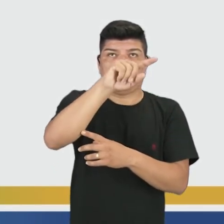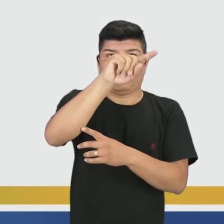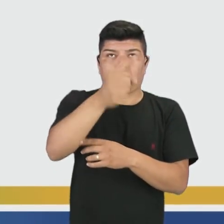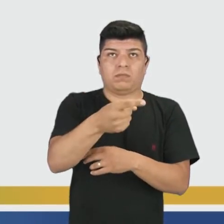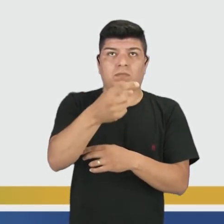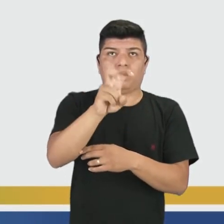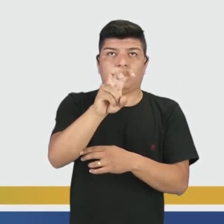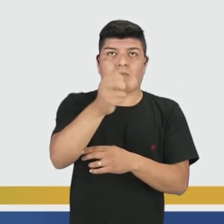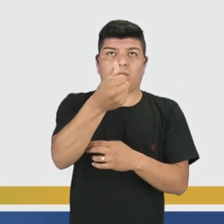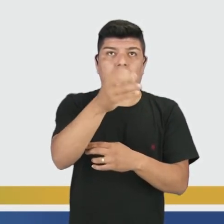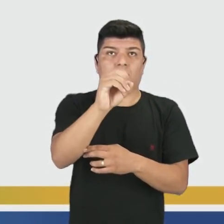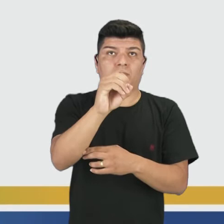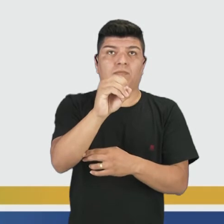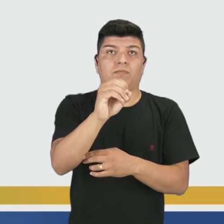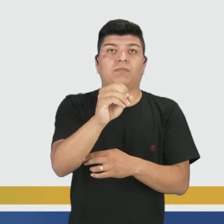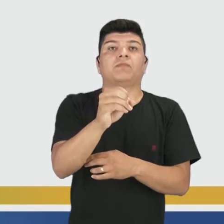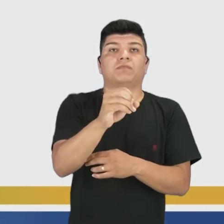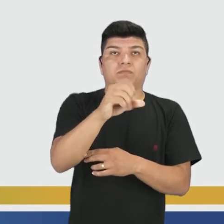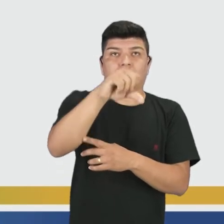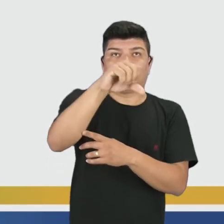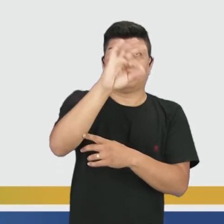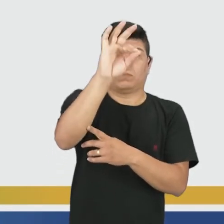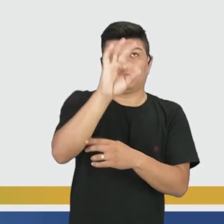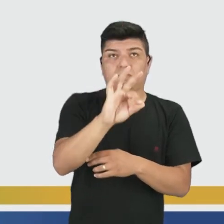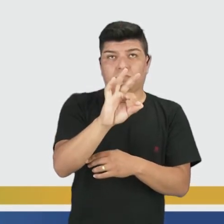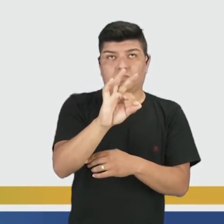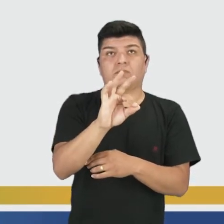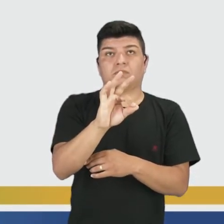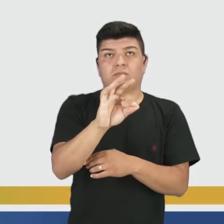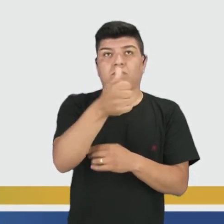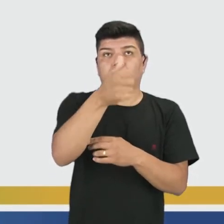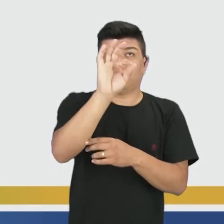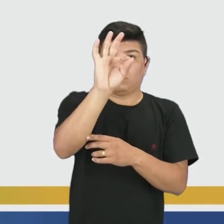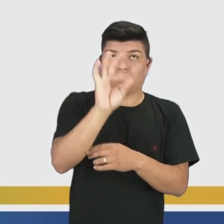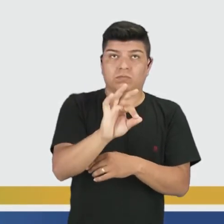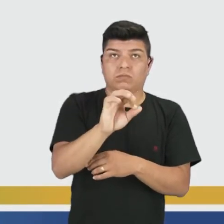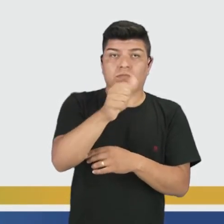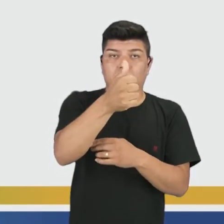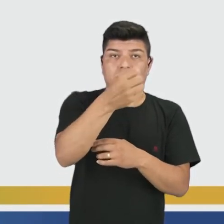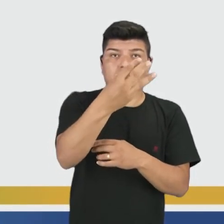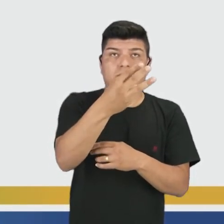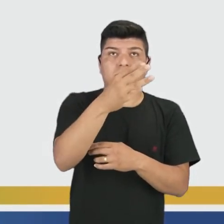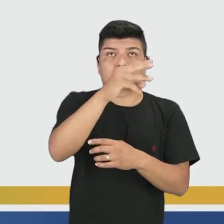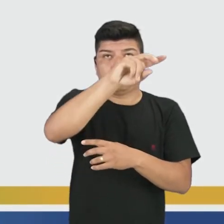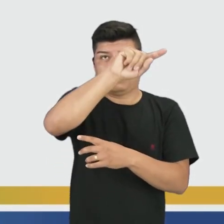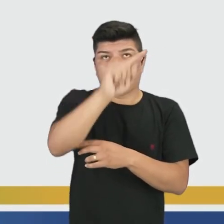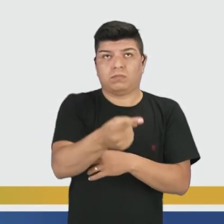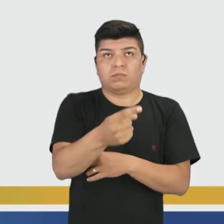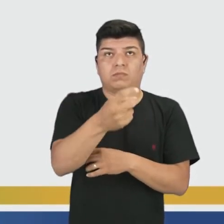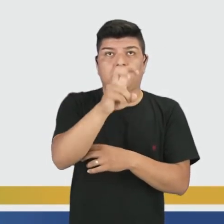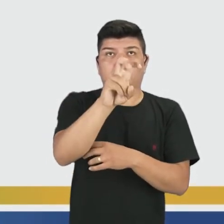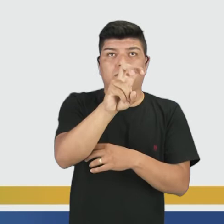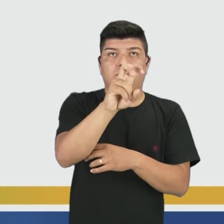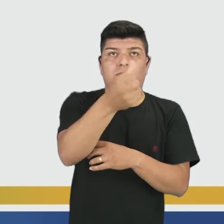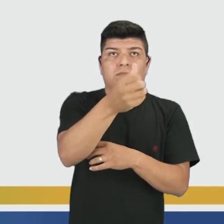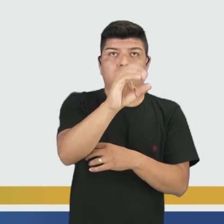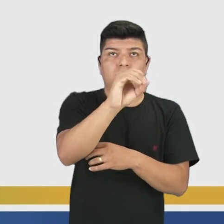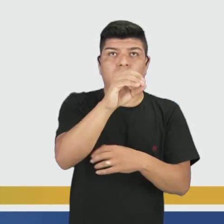13.560 e 1%, aquela parte afunilada já da pirâmide, de 13.560 a